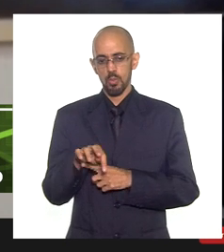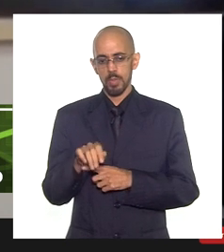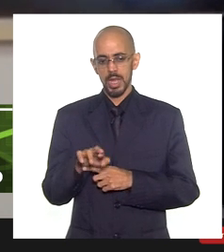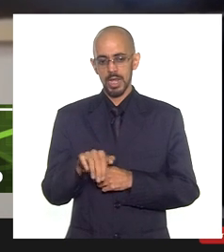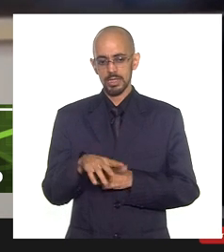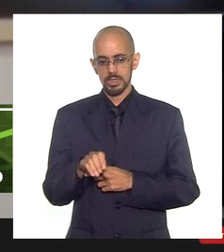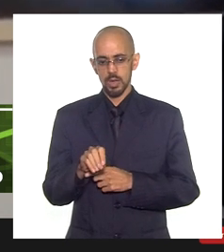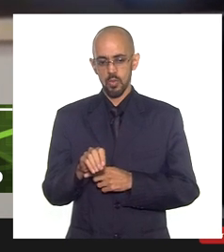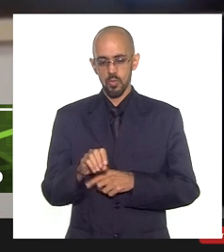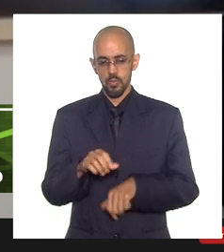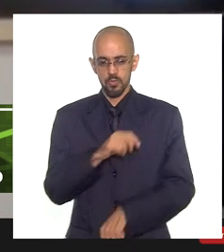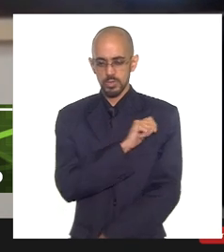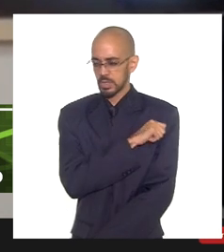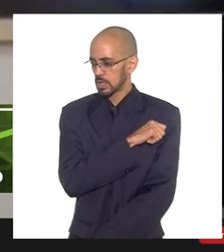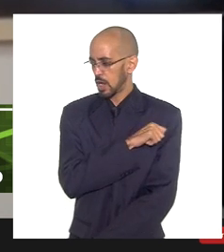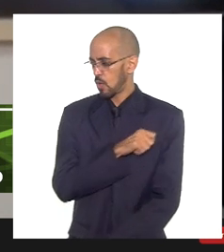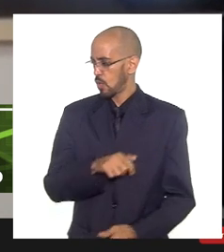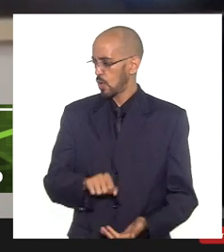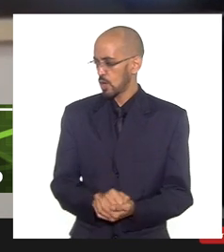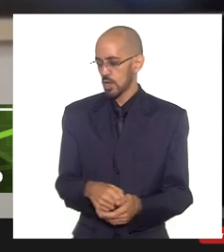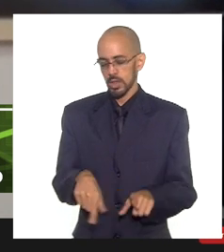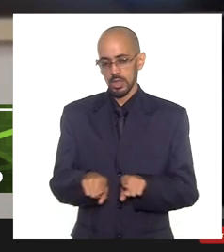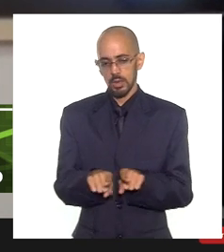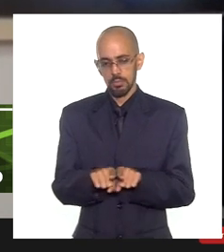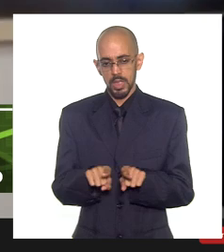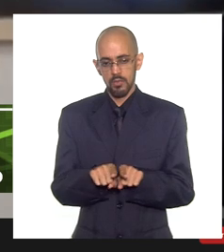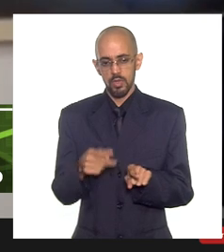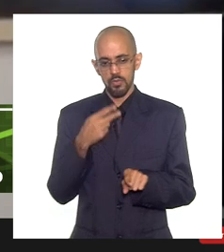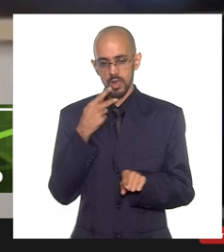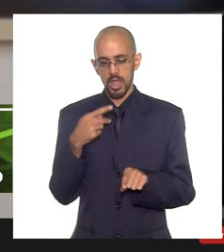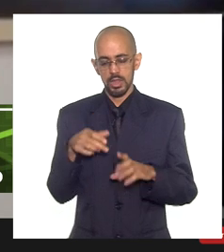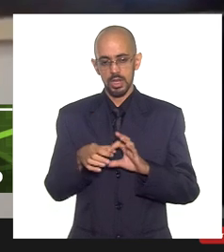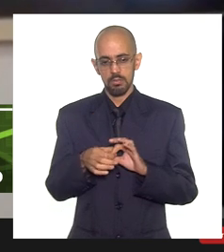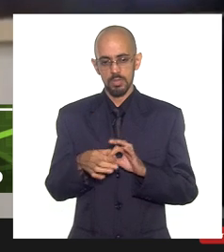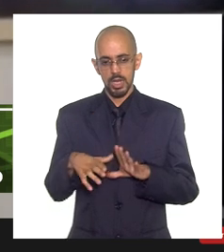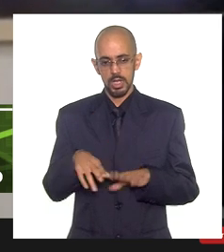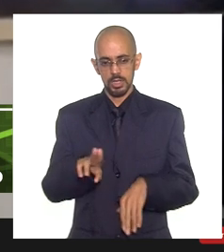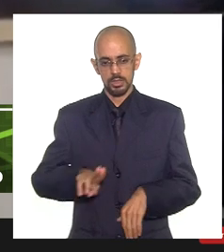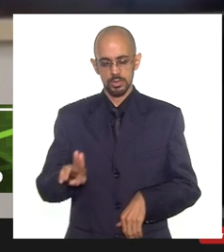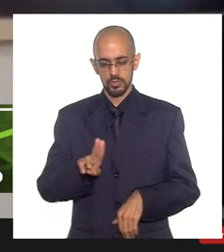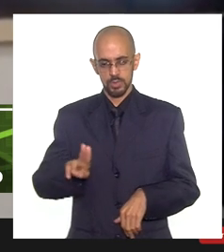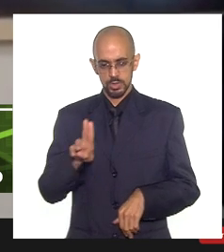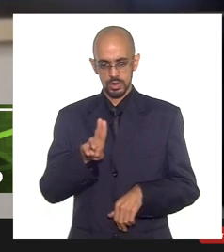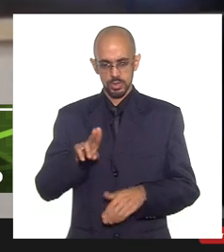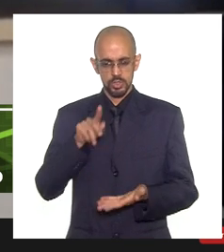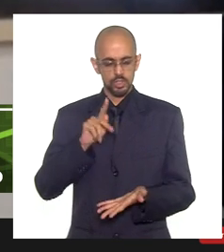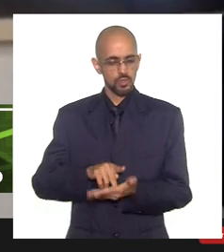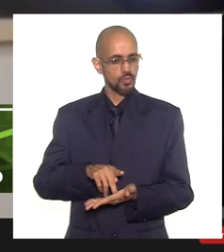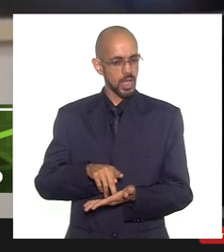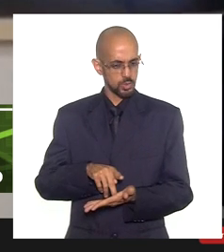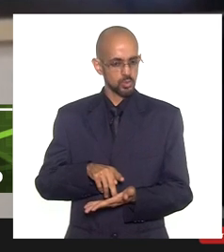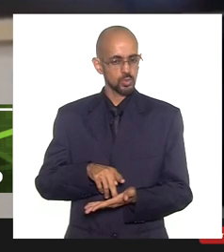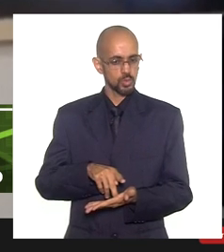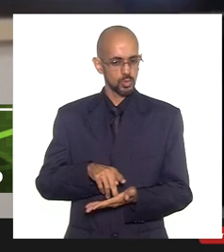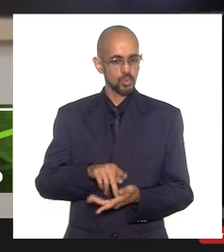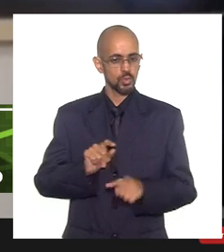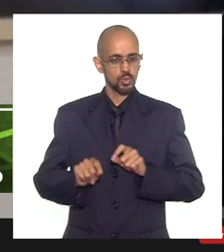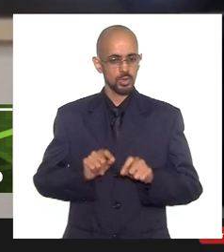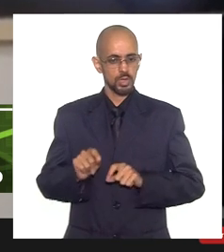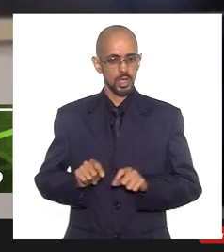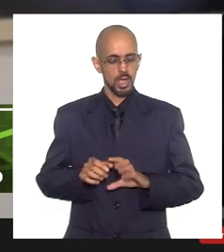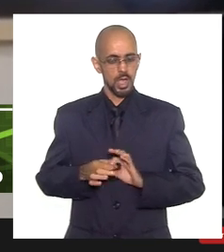foi levantada aqui a questão da liberdade acadêmica e de fato da autonomia e de fato a autonomia universitária